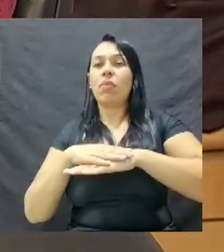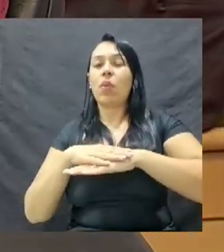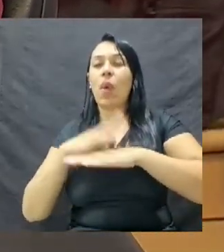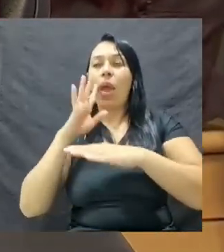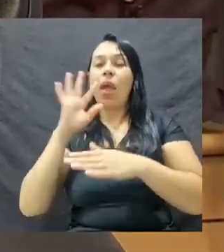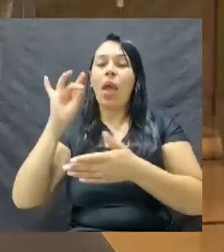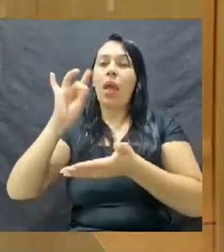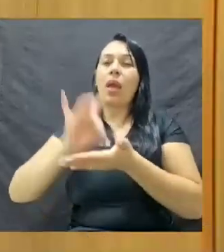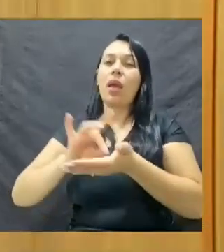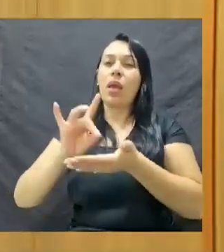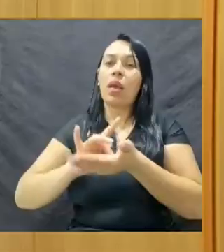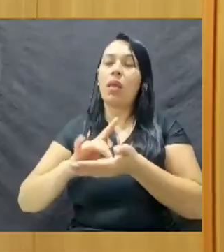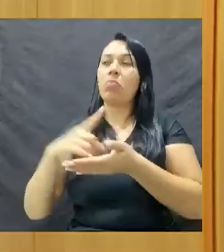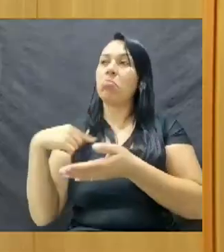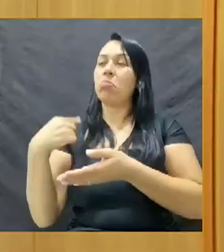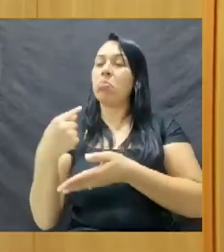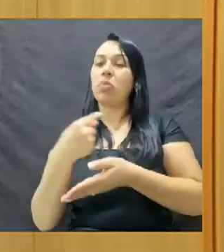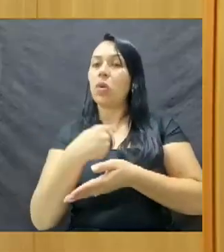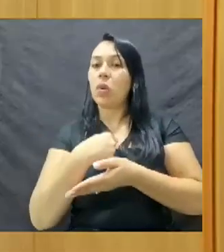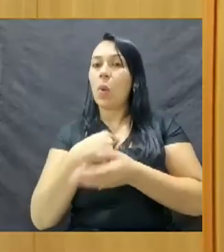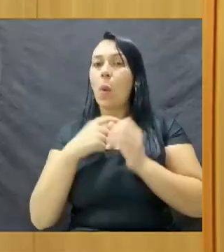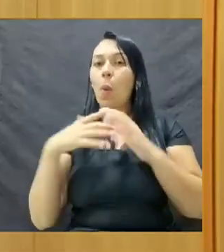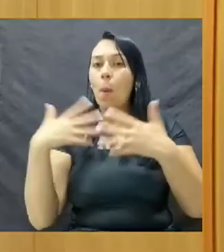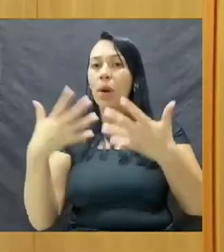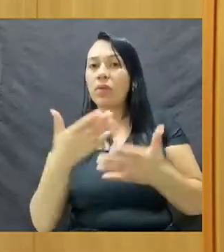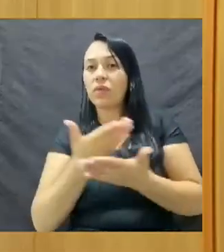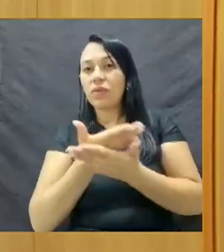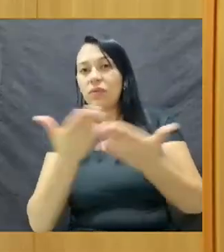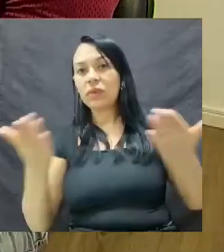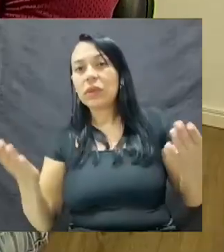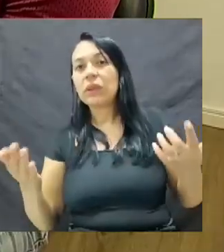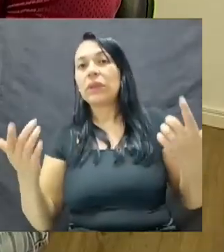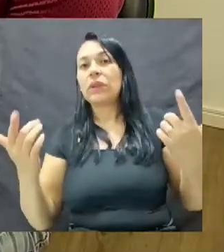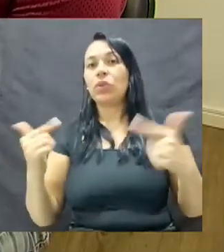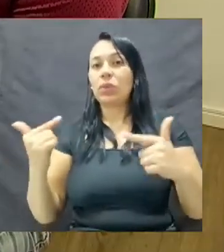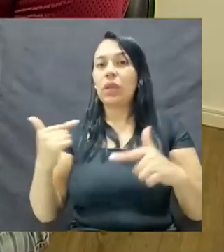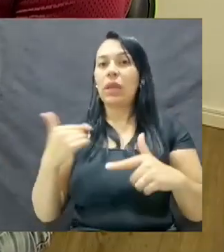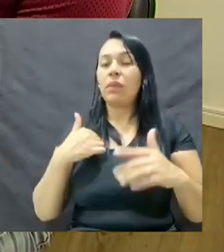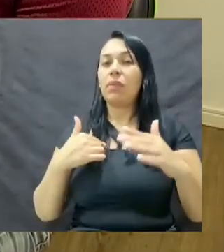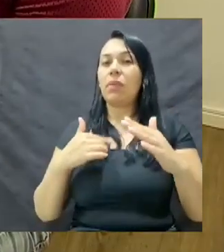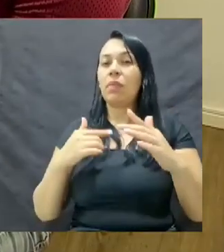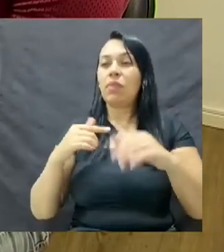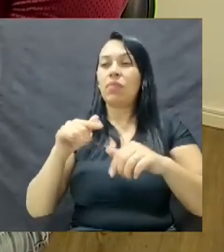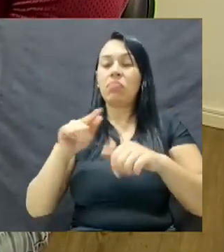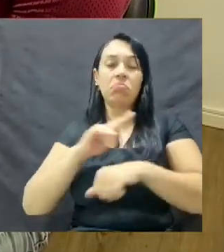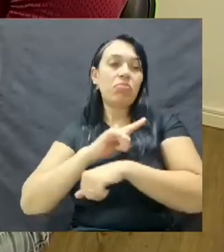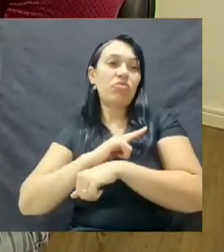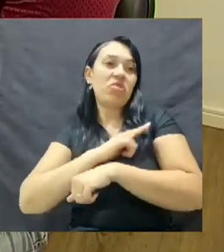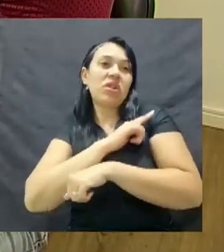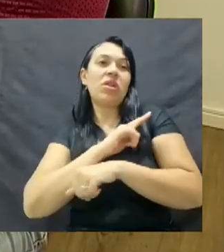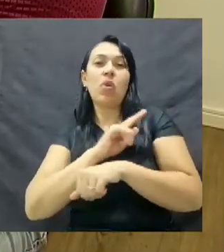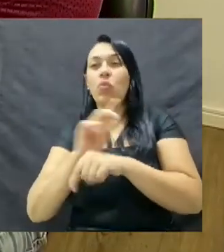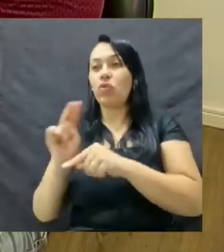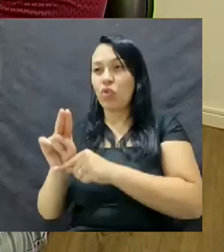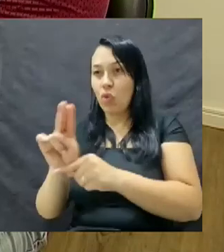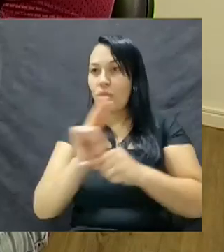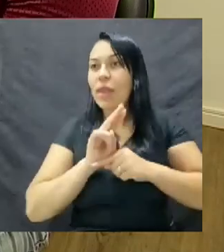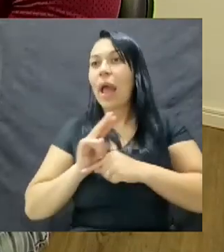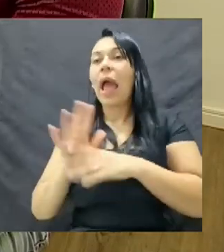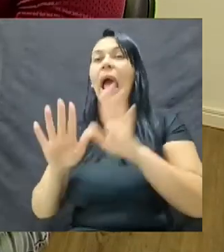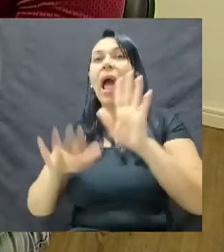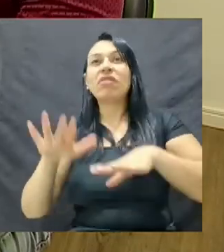que quando você não está nessa parte de gestão, talvez você não tenha a dimensão